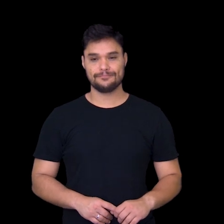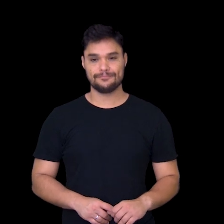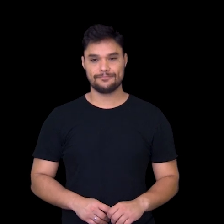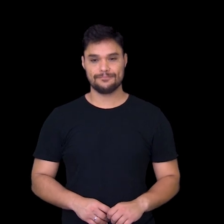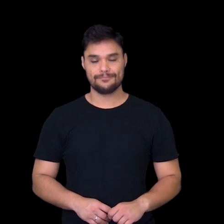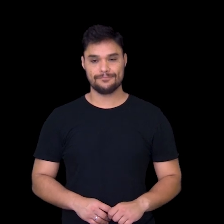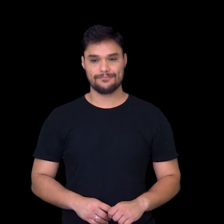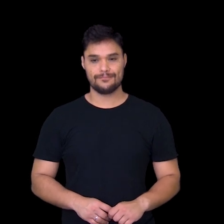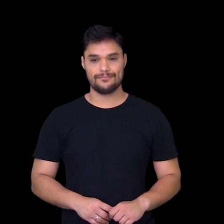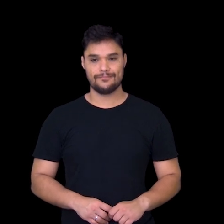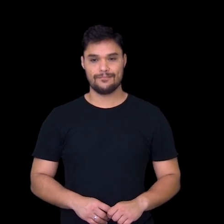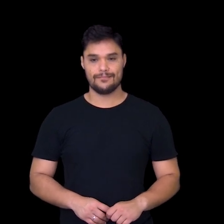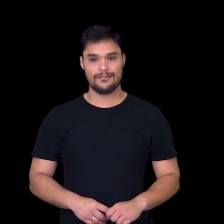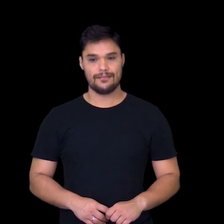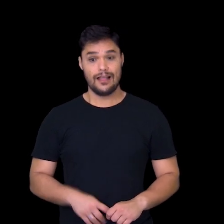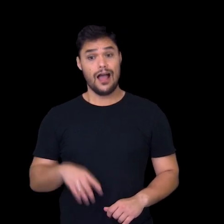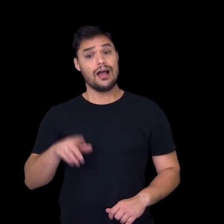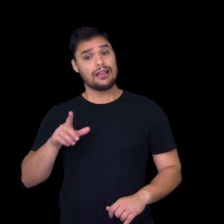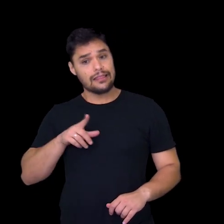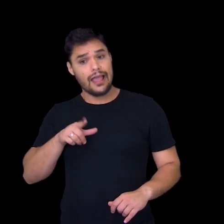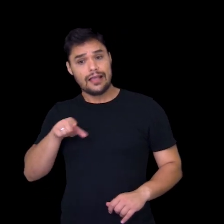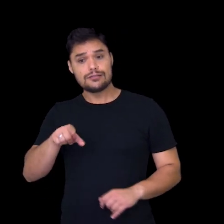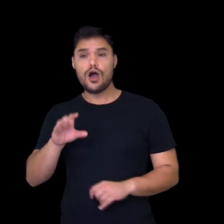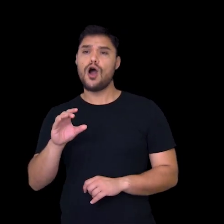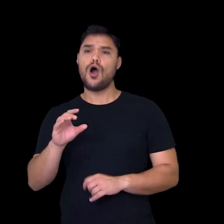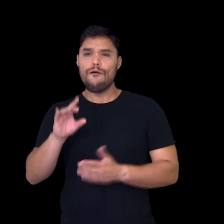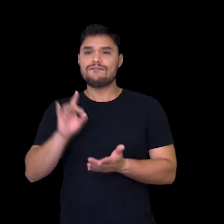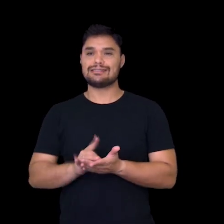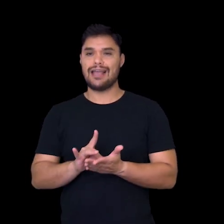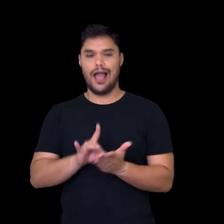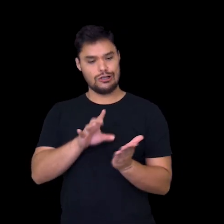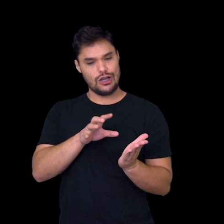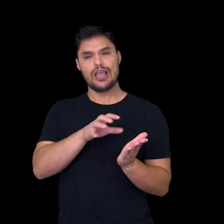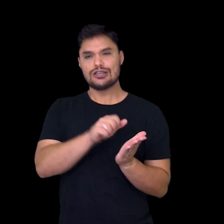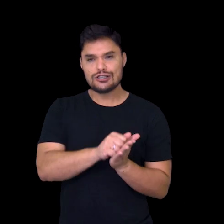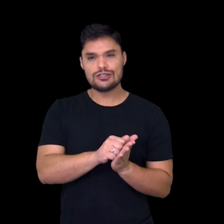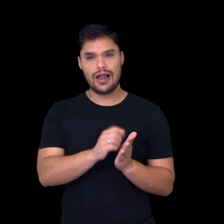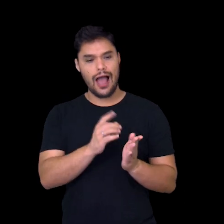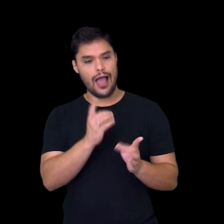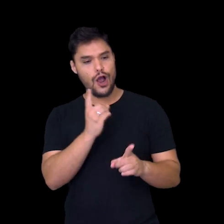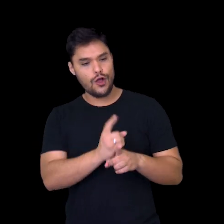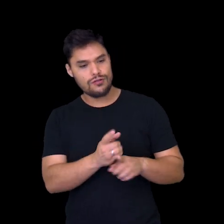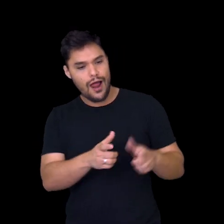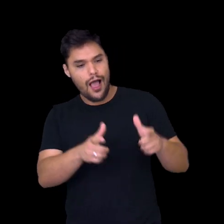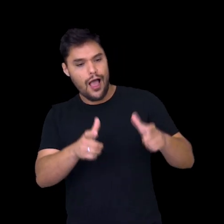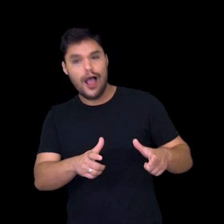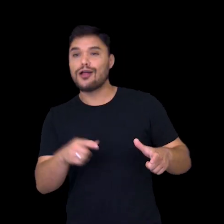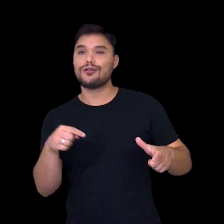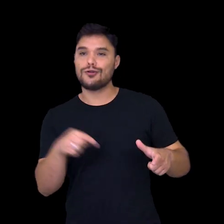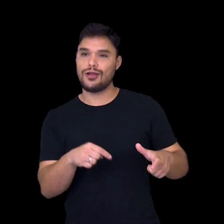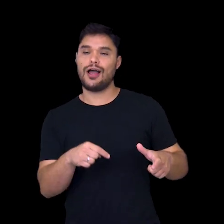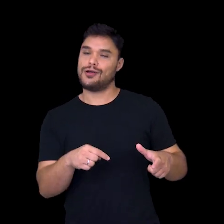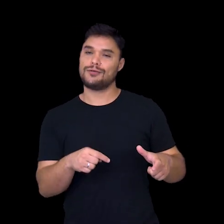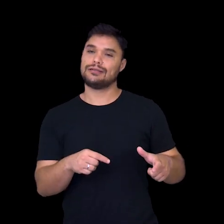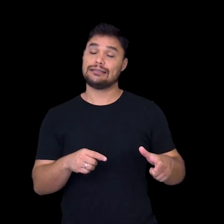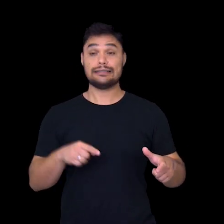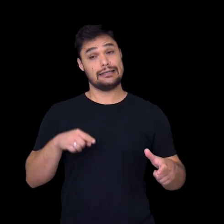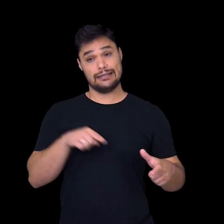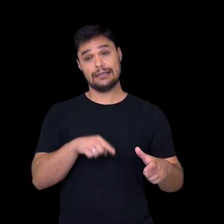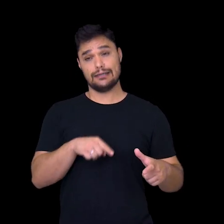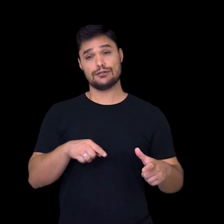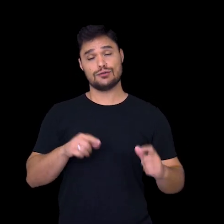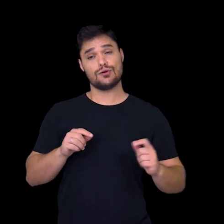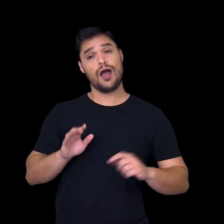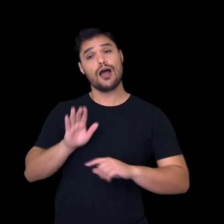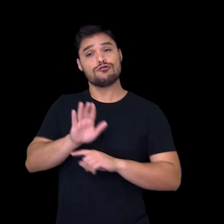Então, essa coisa oficial de registrar, de identificar o local, ela foi, de uma